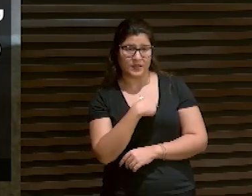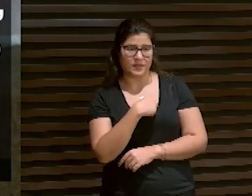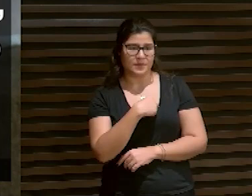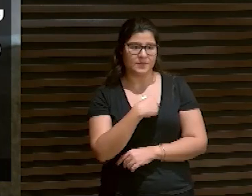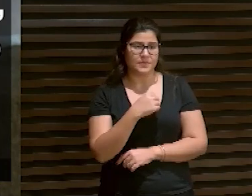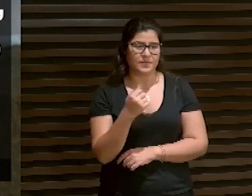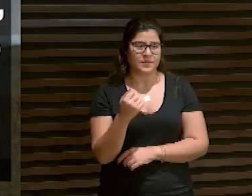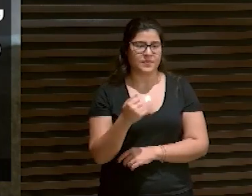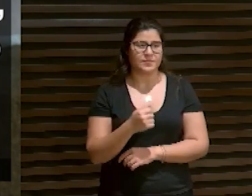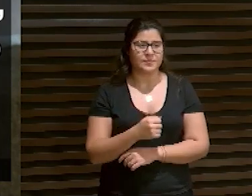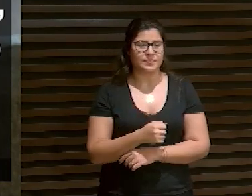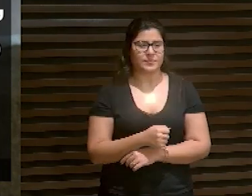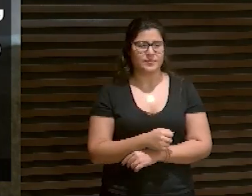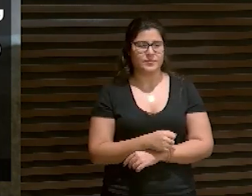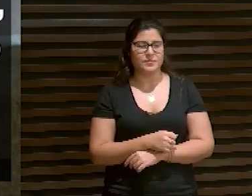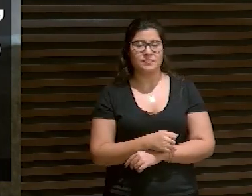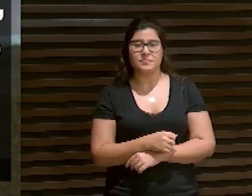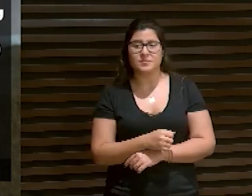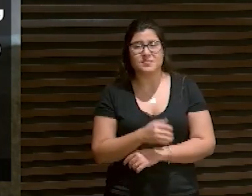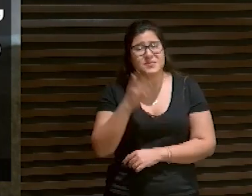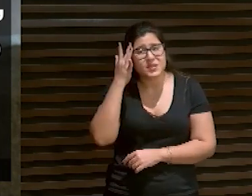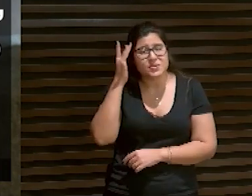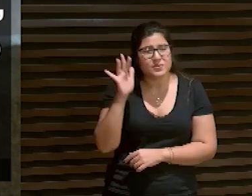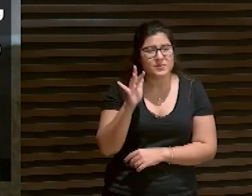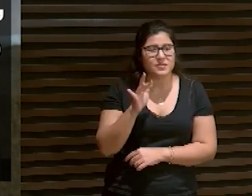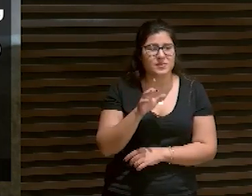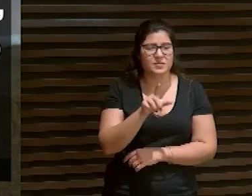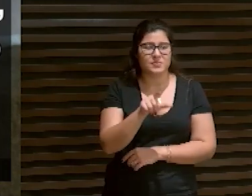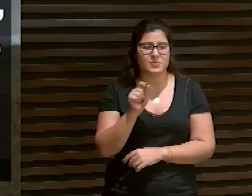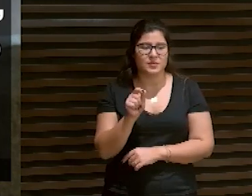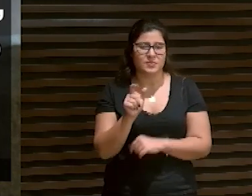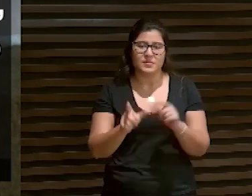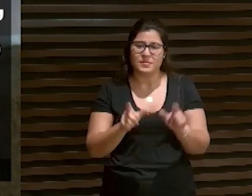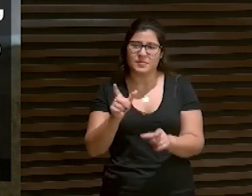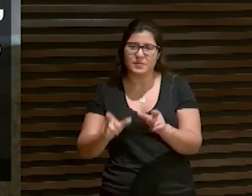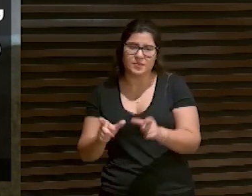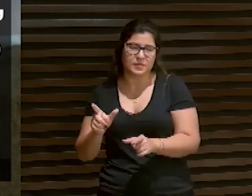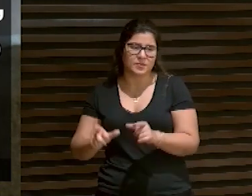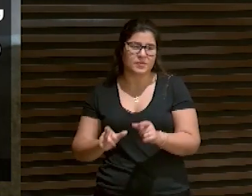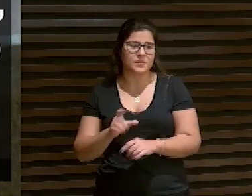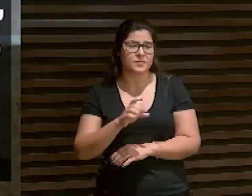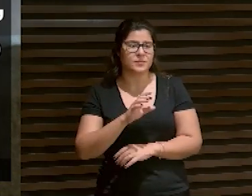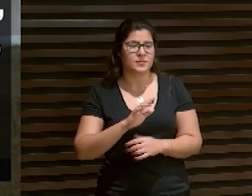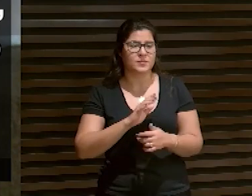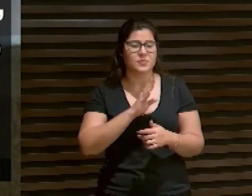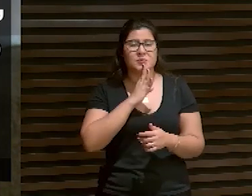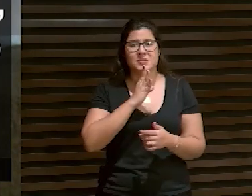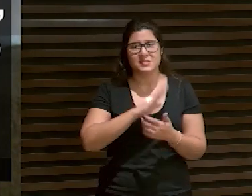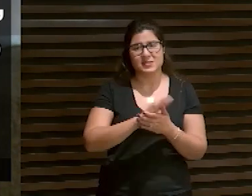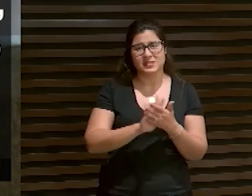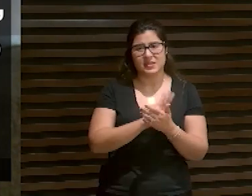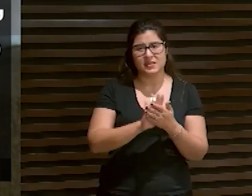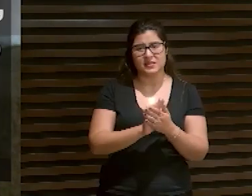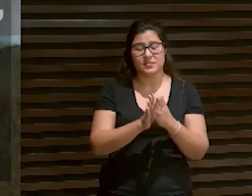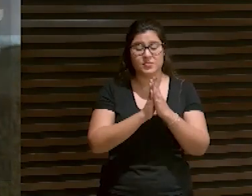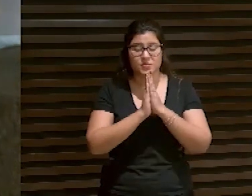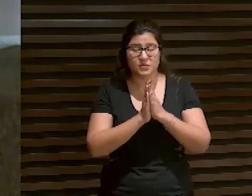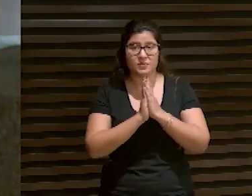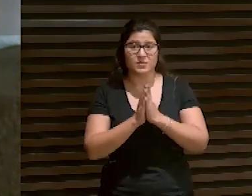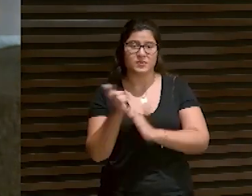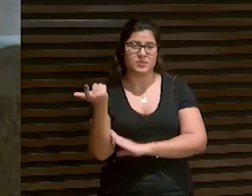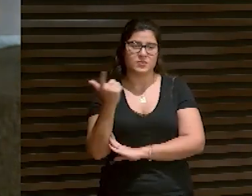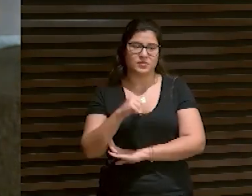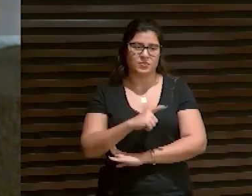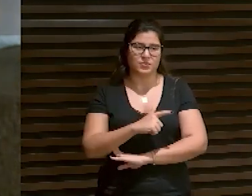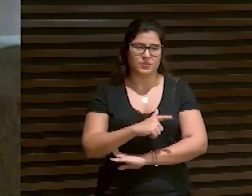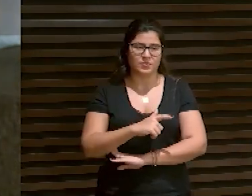entre a mão direita e a mão esquerda, e também muitos animais? Vamos orar mais uma vez, irmãos?